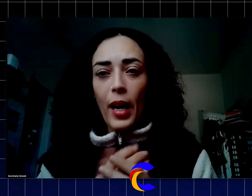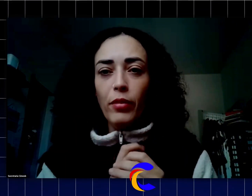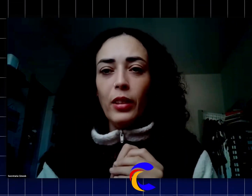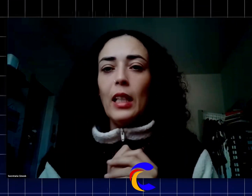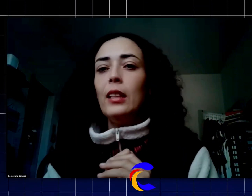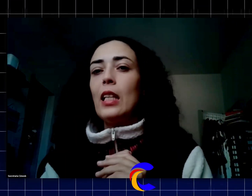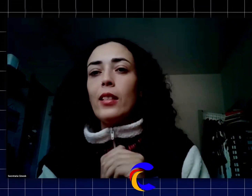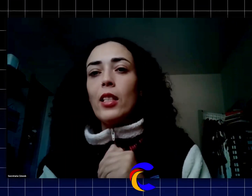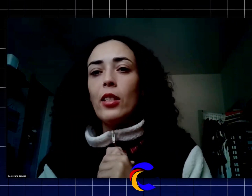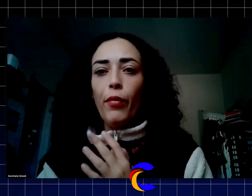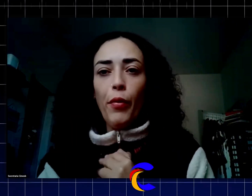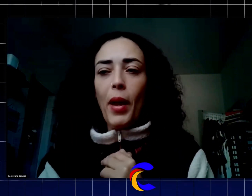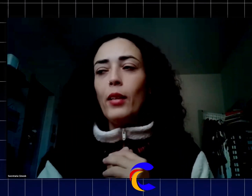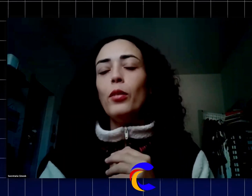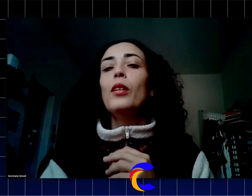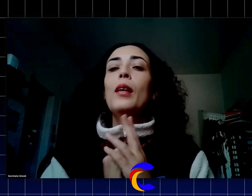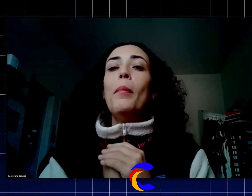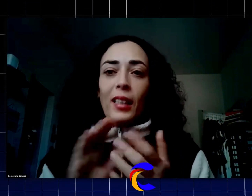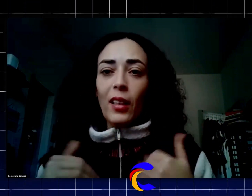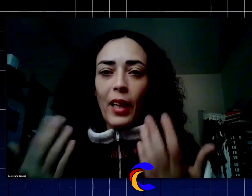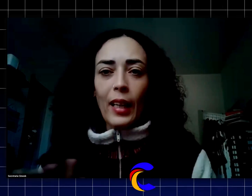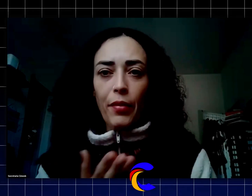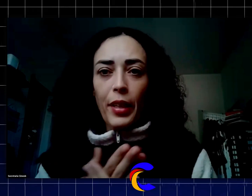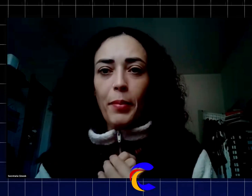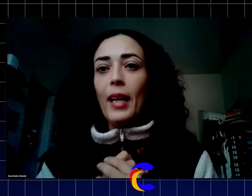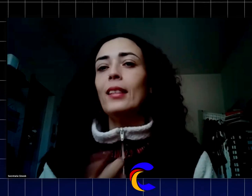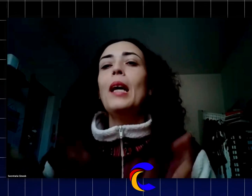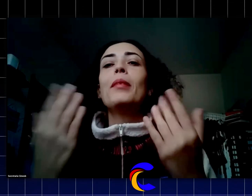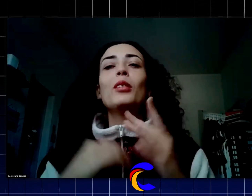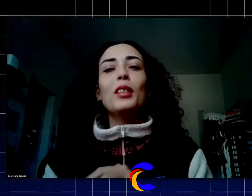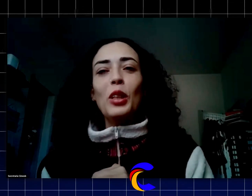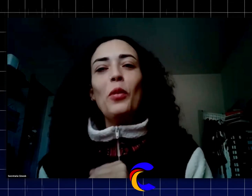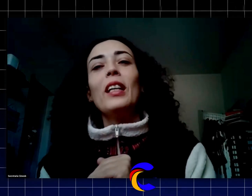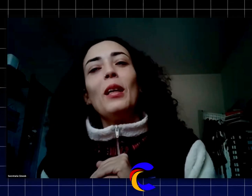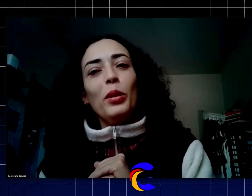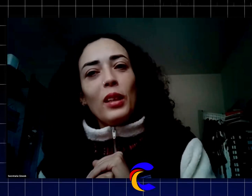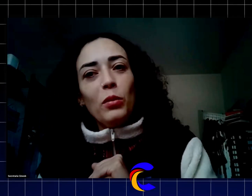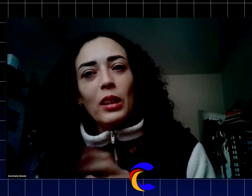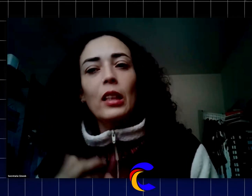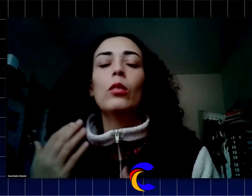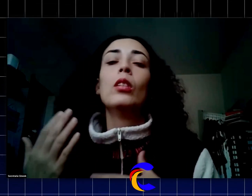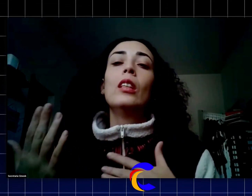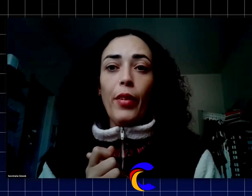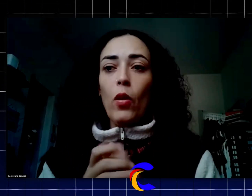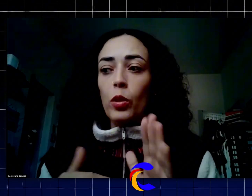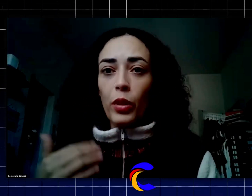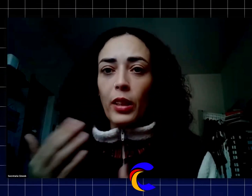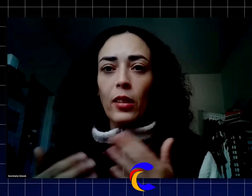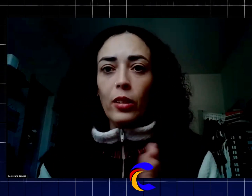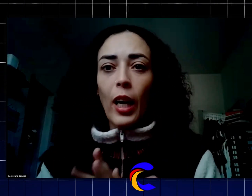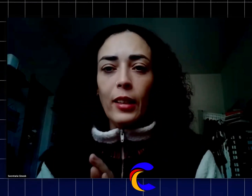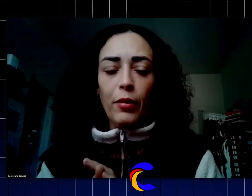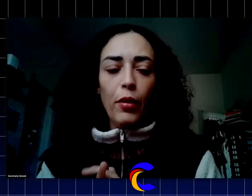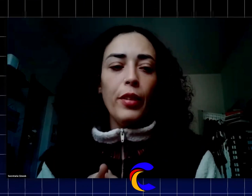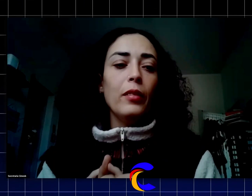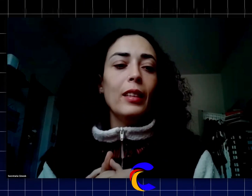de acompanhar vocês nesse desenvolvimento para ressaltar cada vez mais. Lembra quando você chegou aqui na pós-graduação, ver quanto